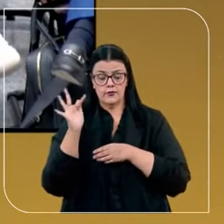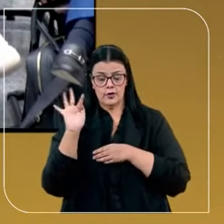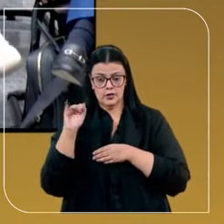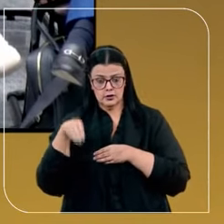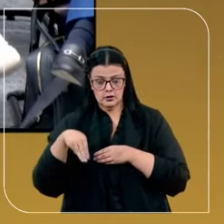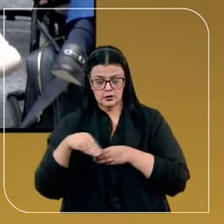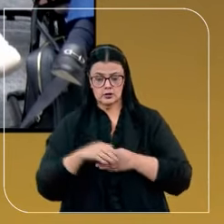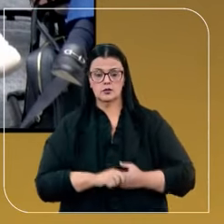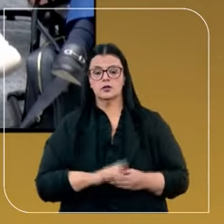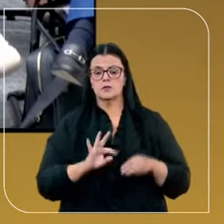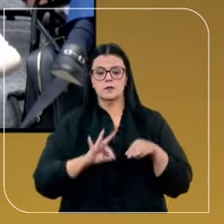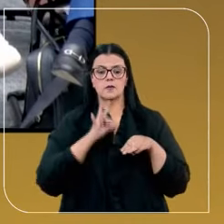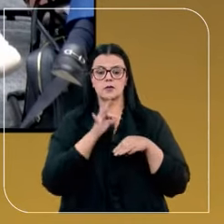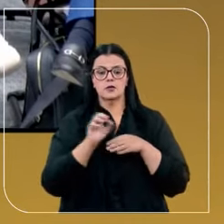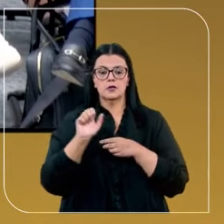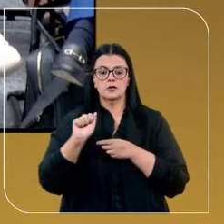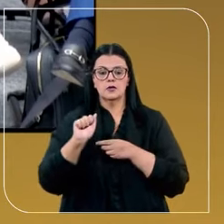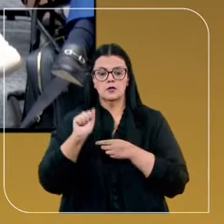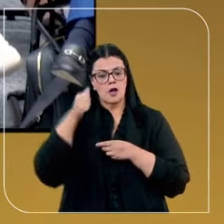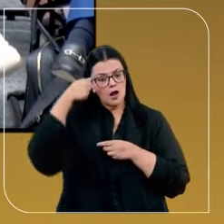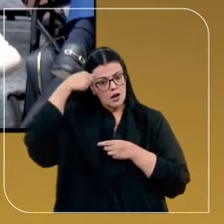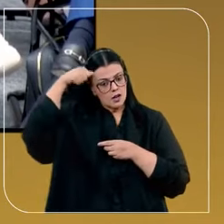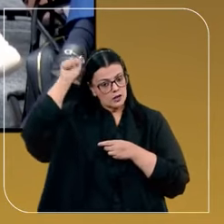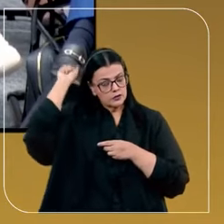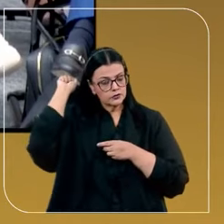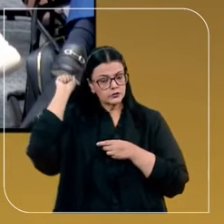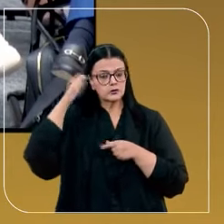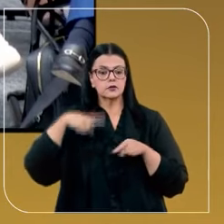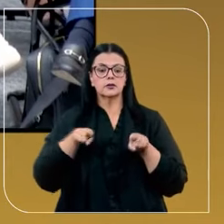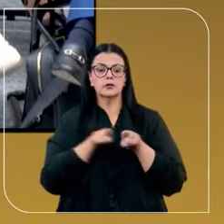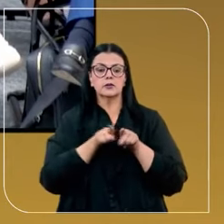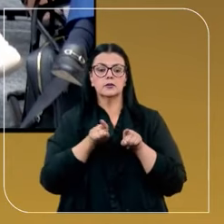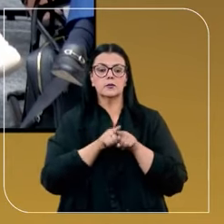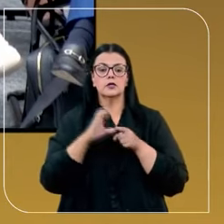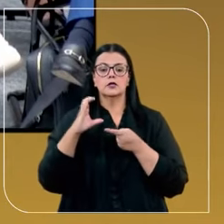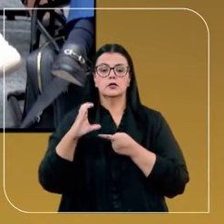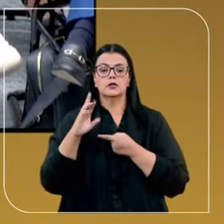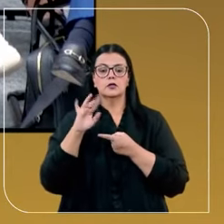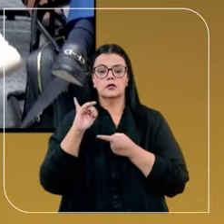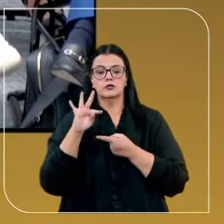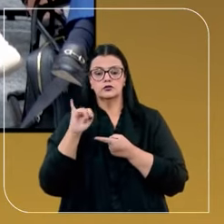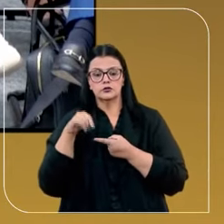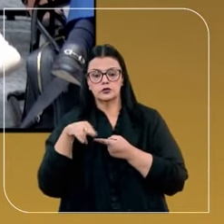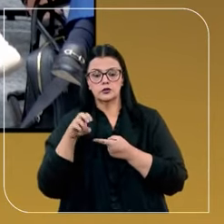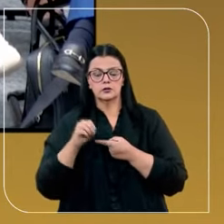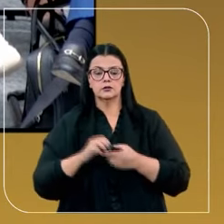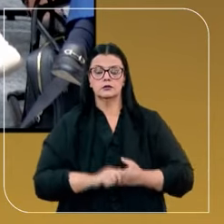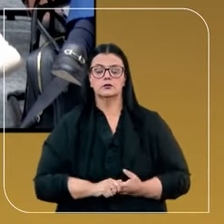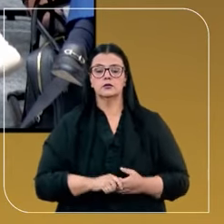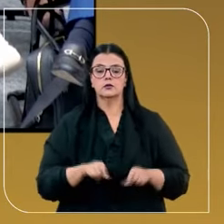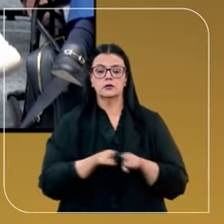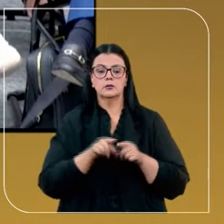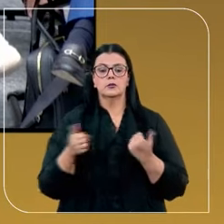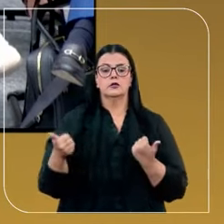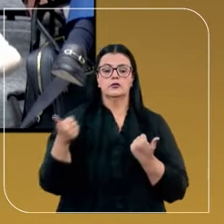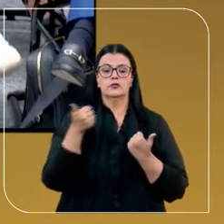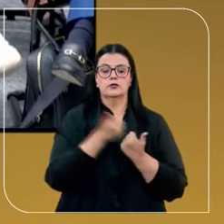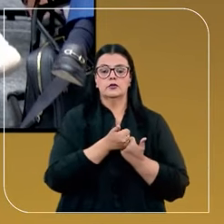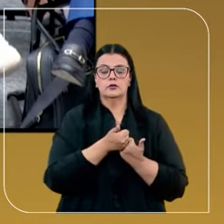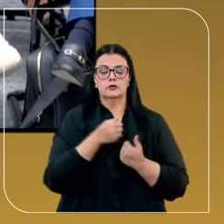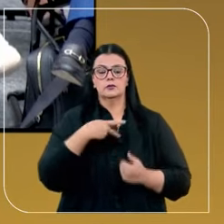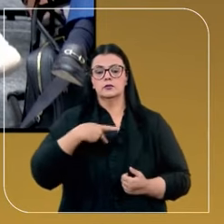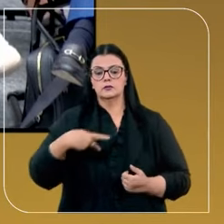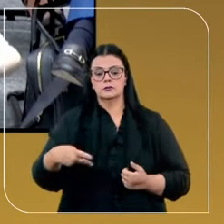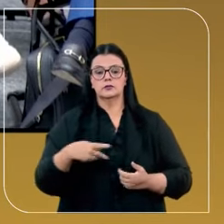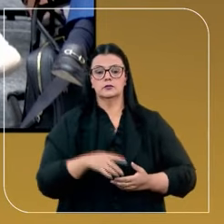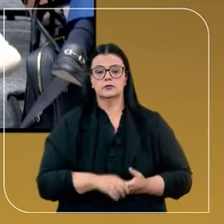ministros Alexandre de Moraes e Cristiano Zanin, o vice-presidente do Superior Tribunal de Justiça e